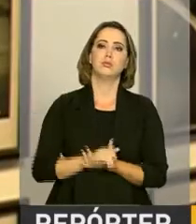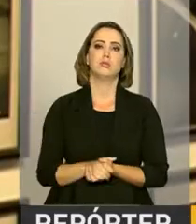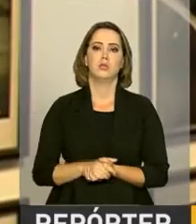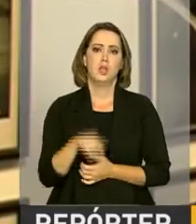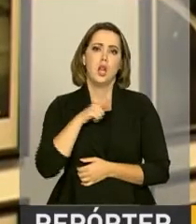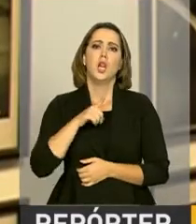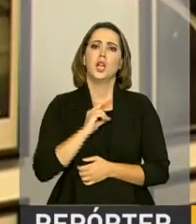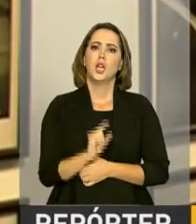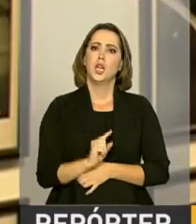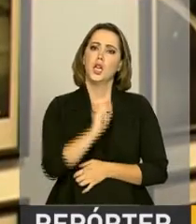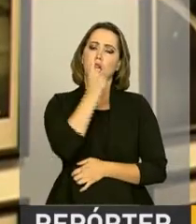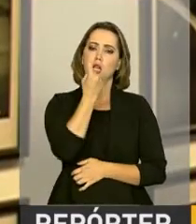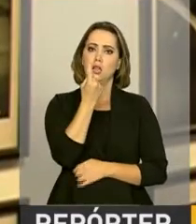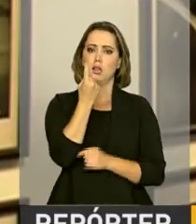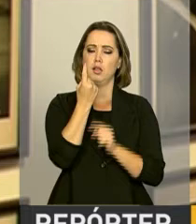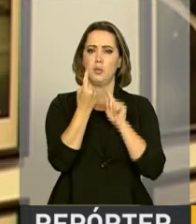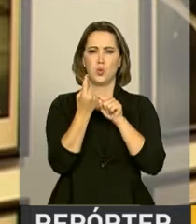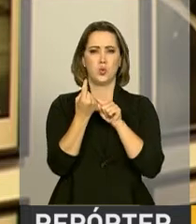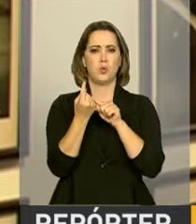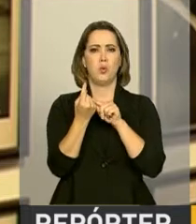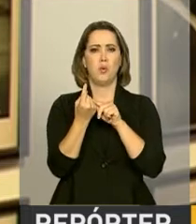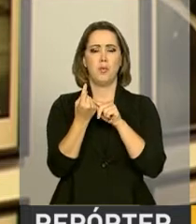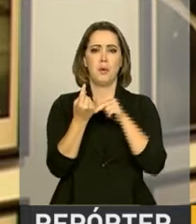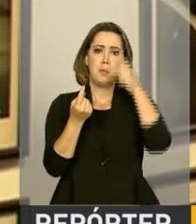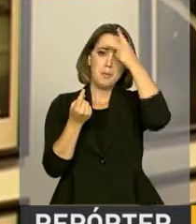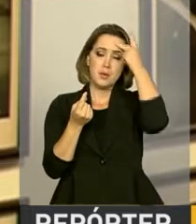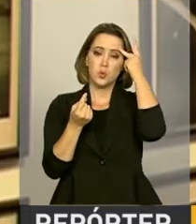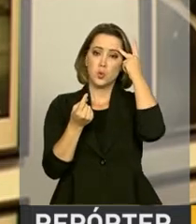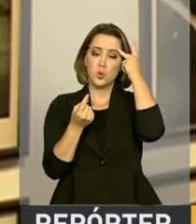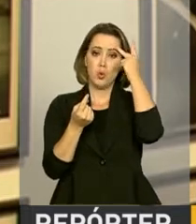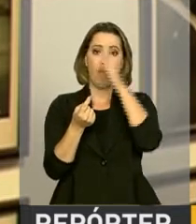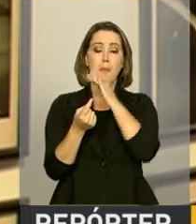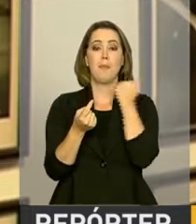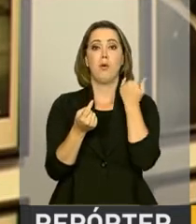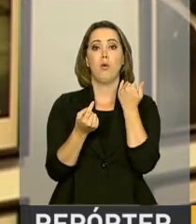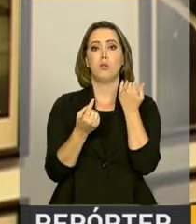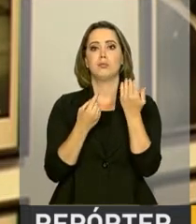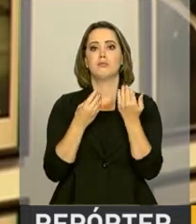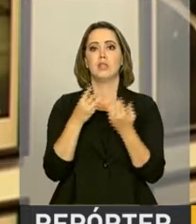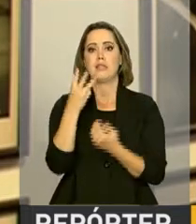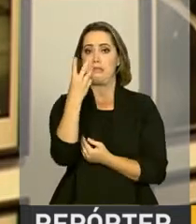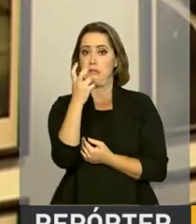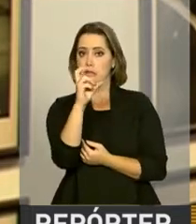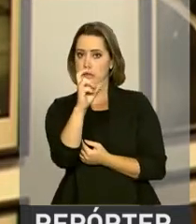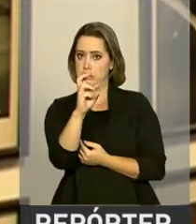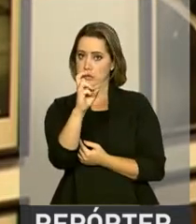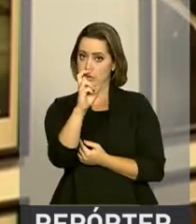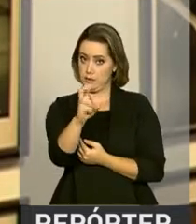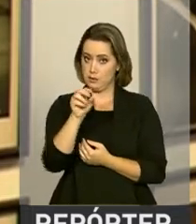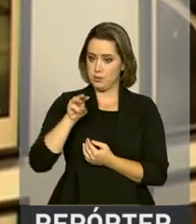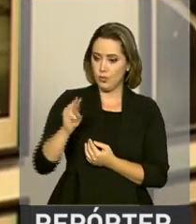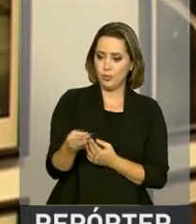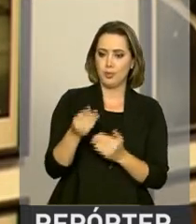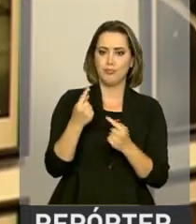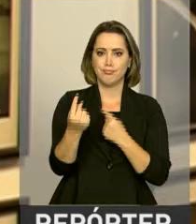35 minutos no brasil nós temos